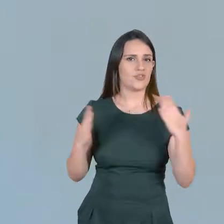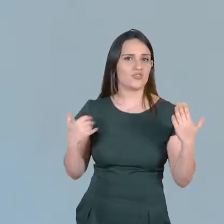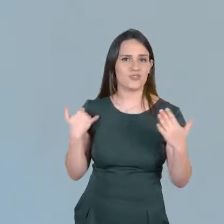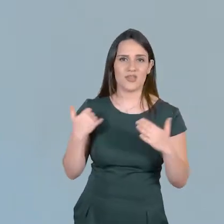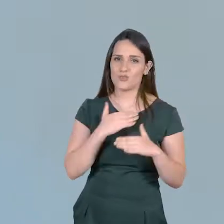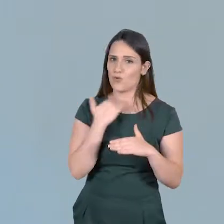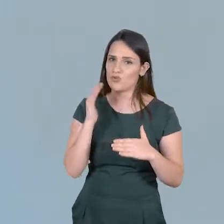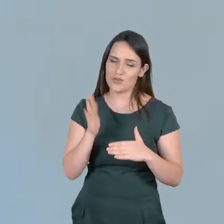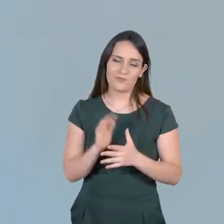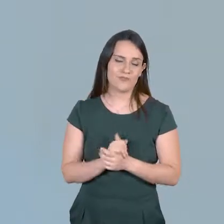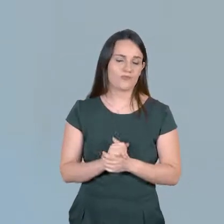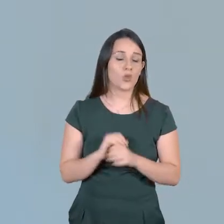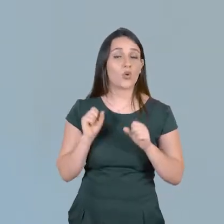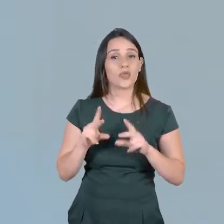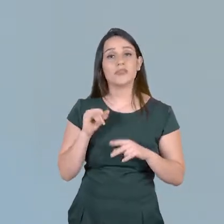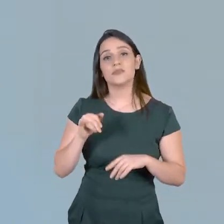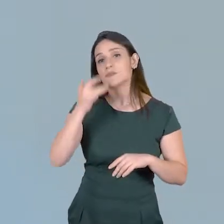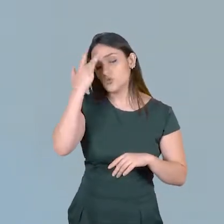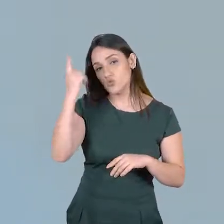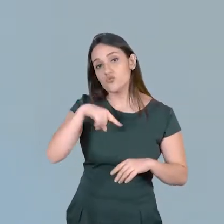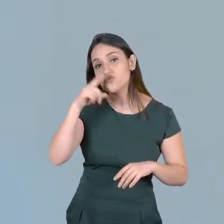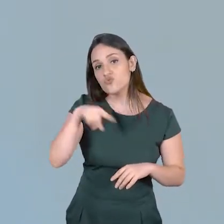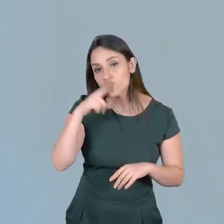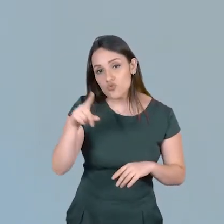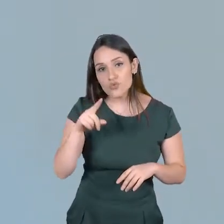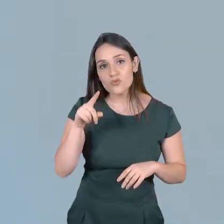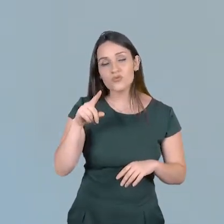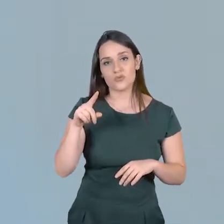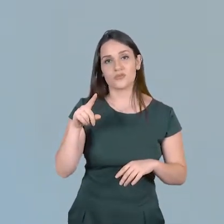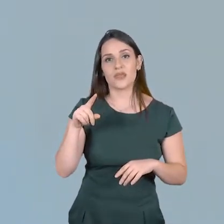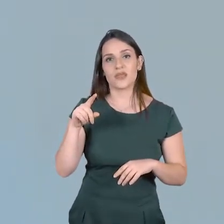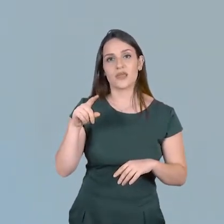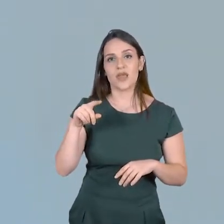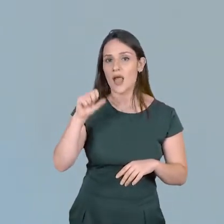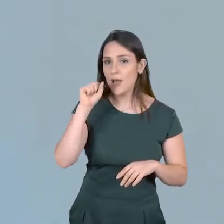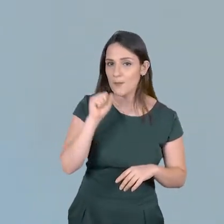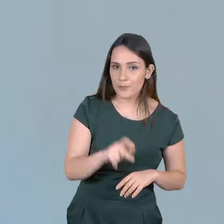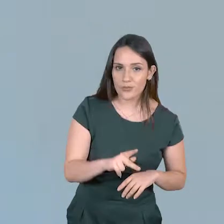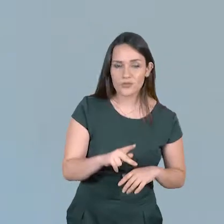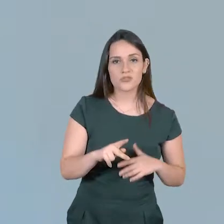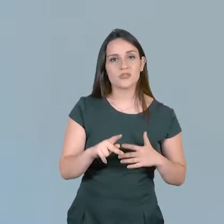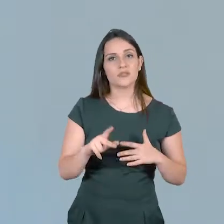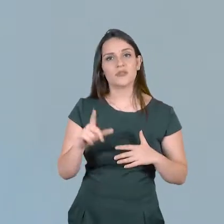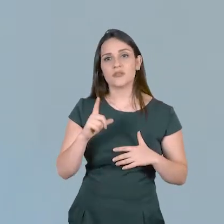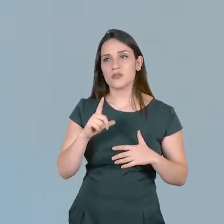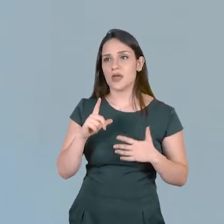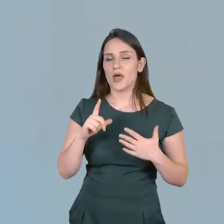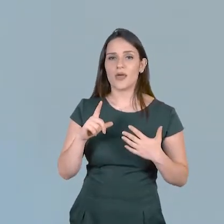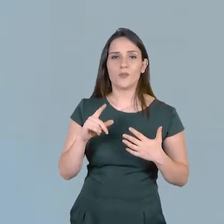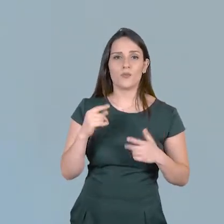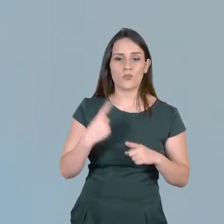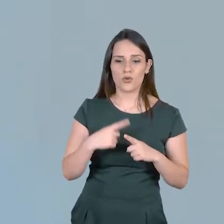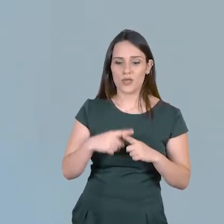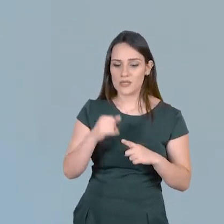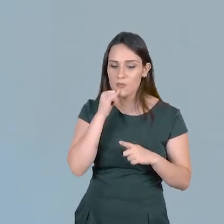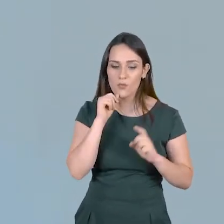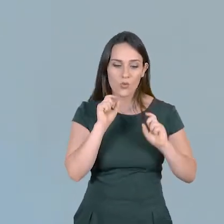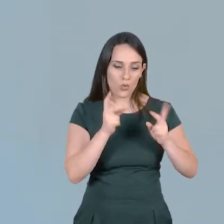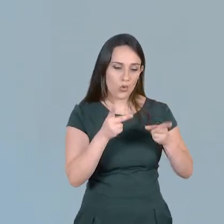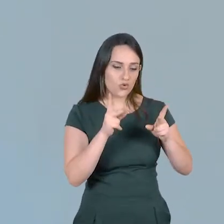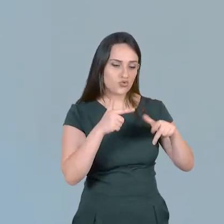idade, elas vão fatalmente irem para o BPC, porque chegaram a uma idade avançada e não têm condições mais de se